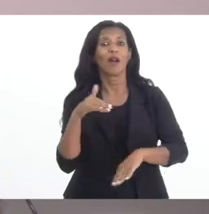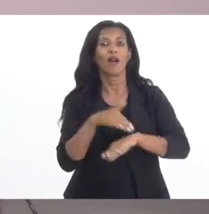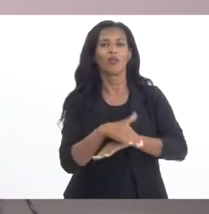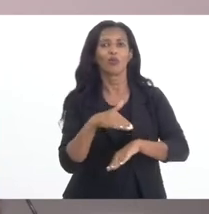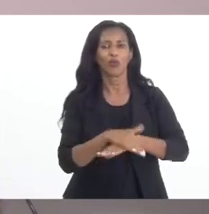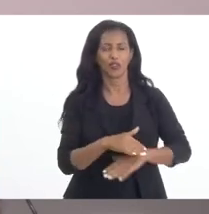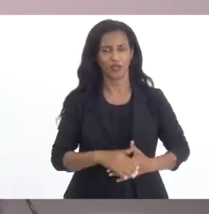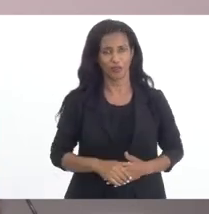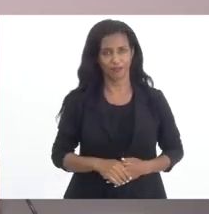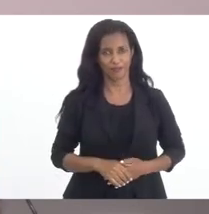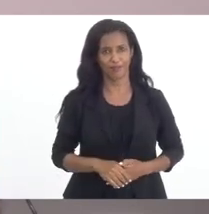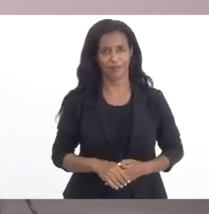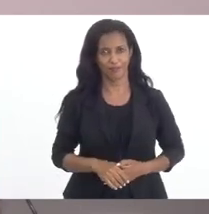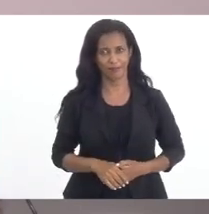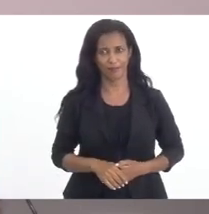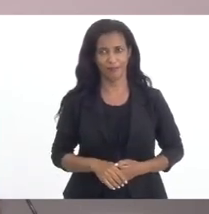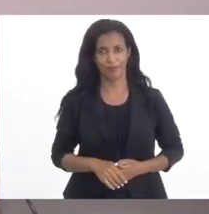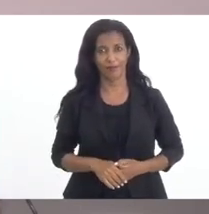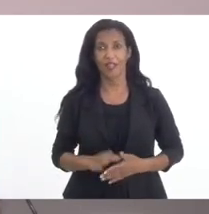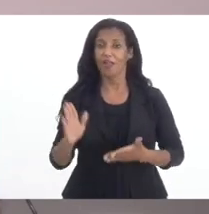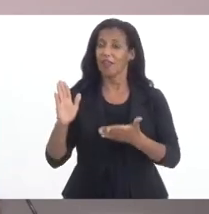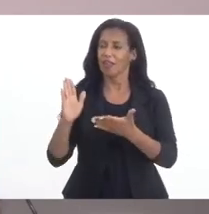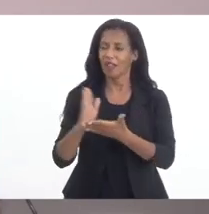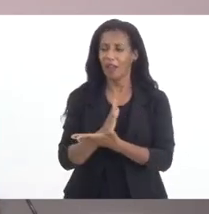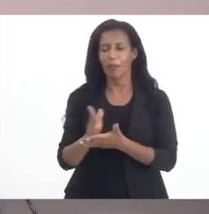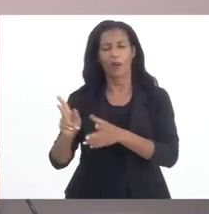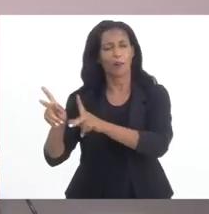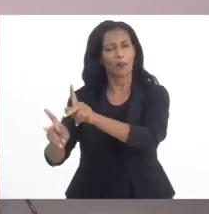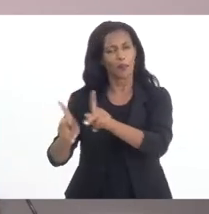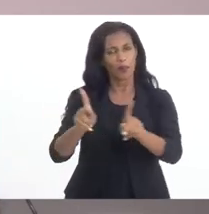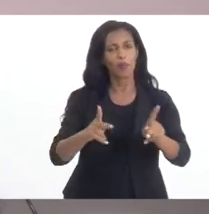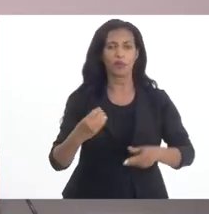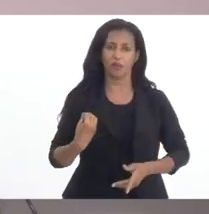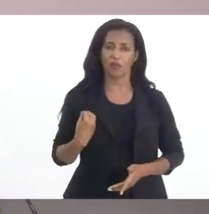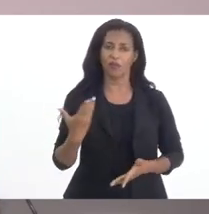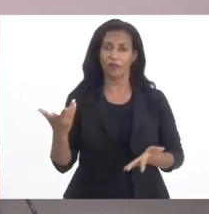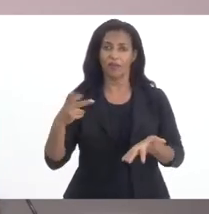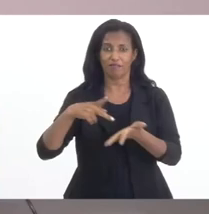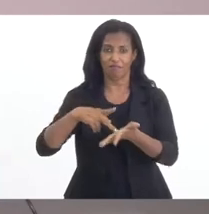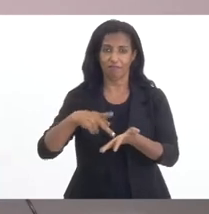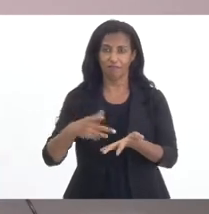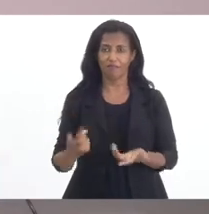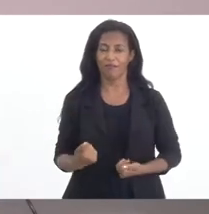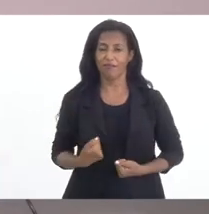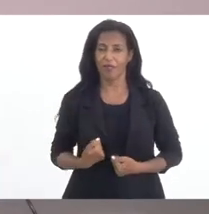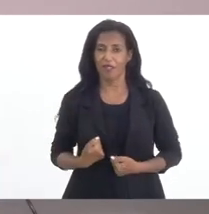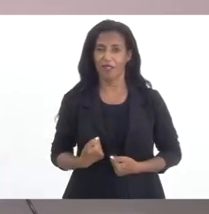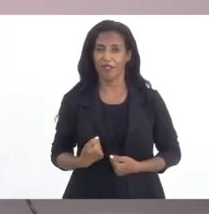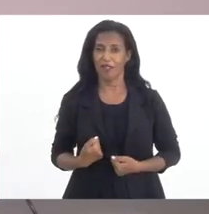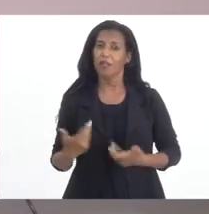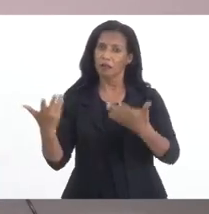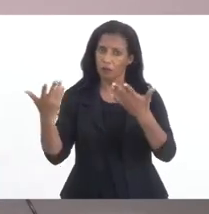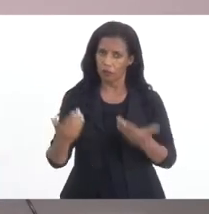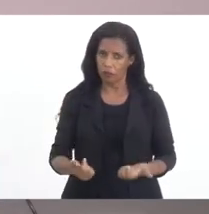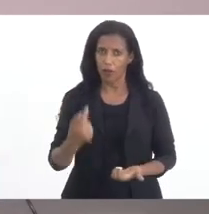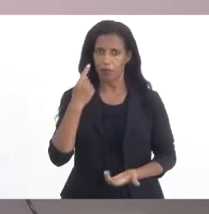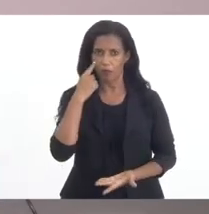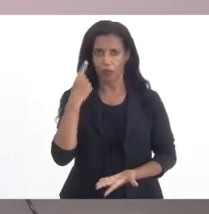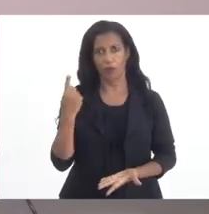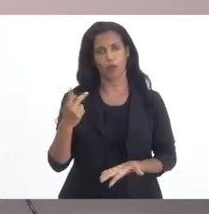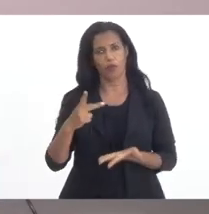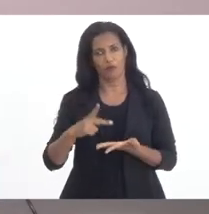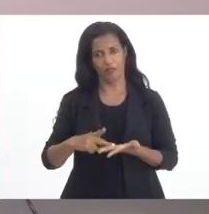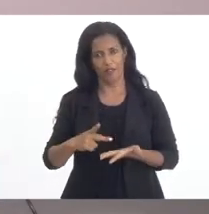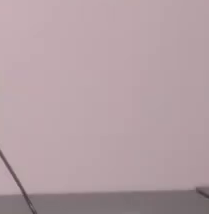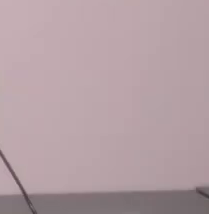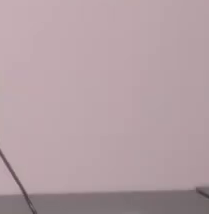noite. E a maioria da população da Zona Oeste vive nessa realidade. Então vamos encarar isso como uma realidade, deputado Francisco